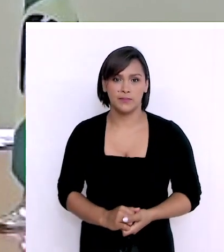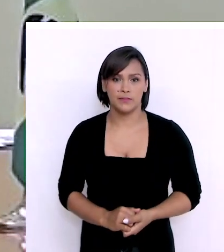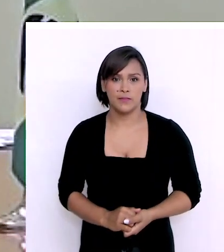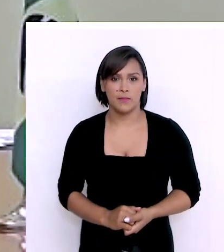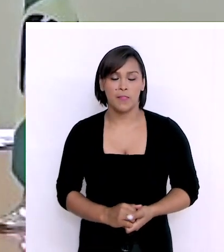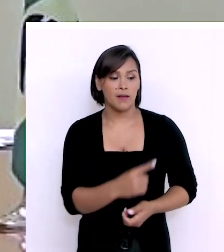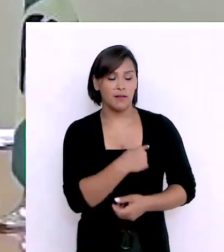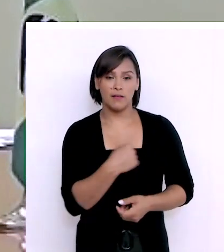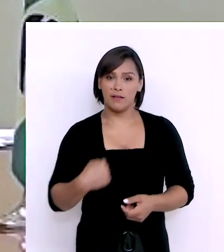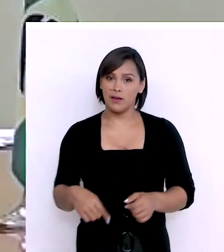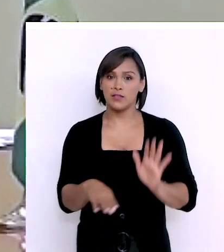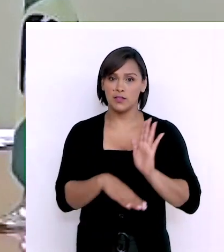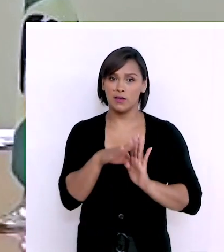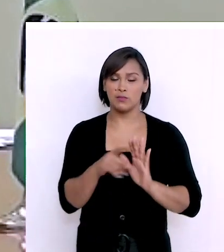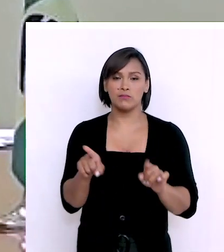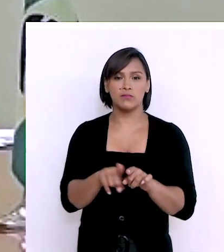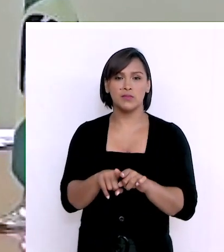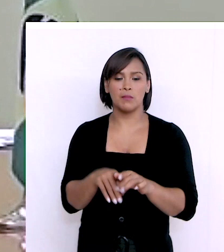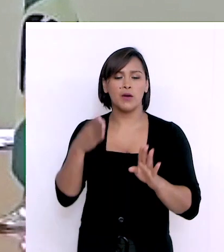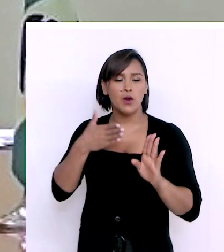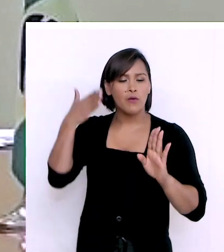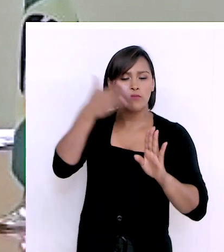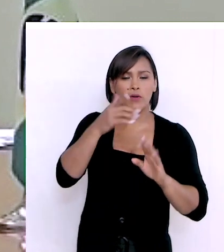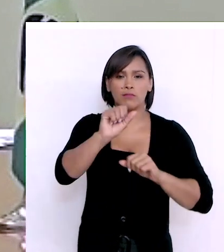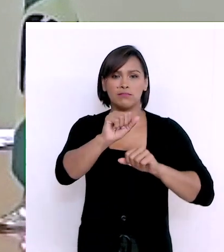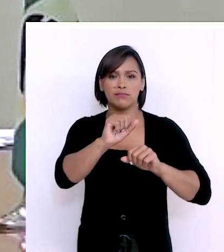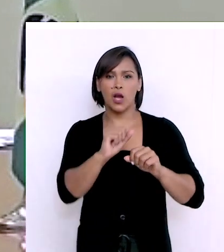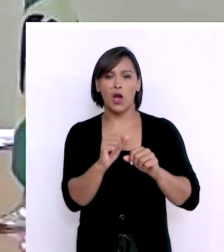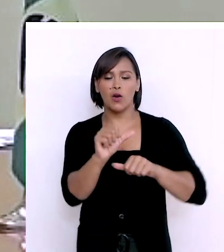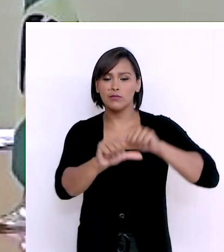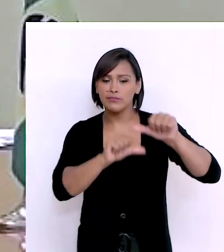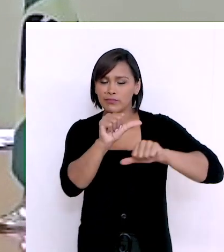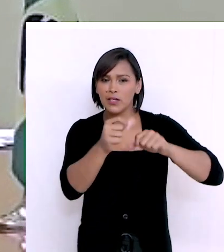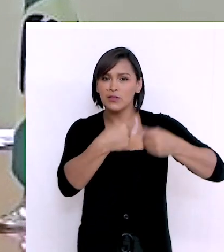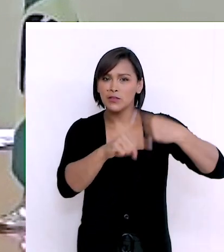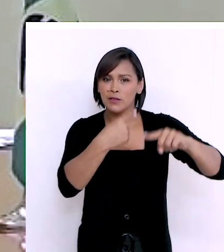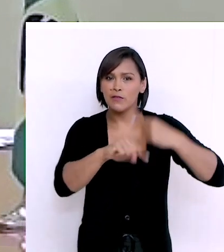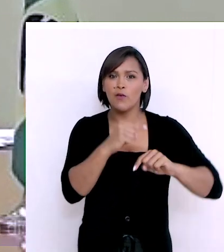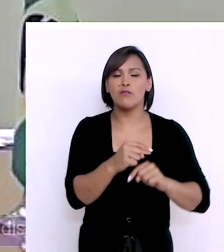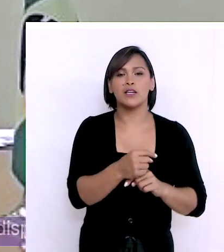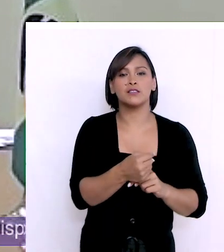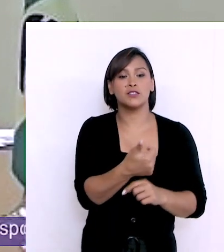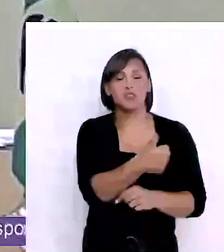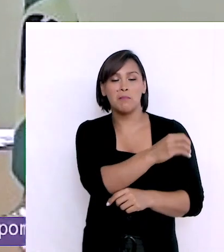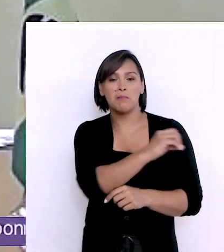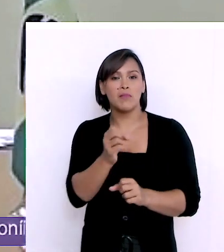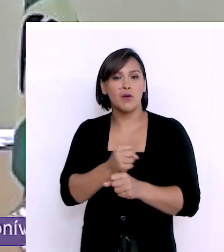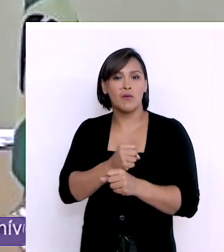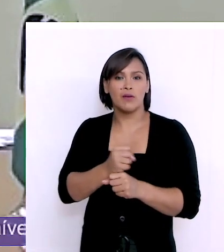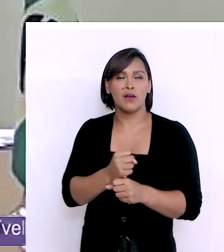A China alcançou os Objetivos de Desenvolvimento do Milênio em 2015 e